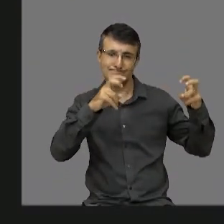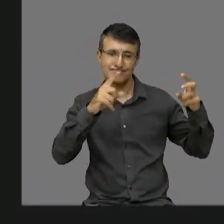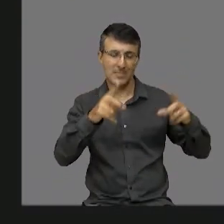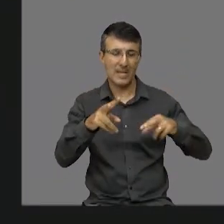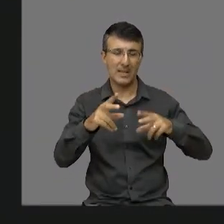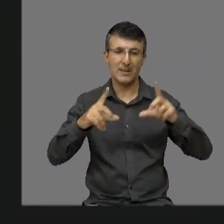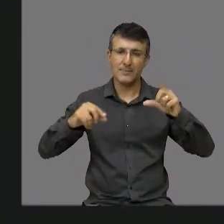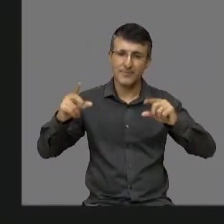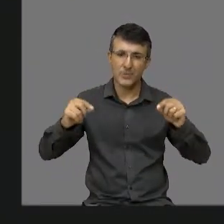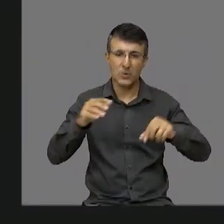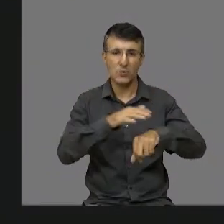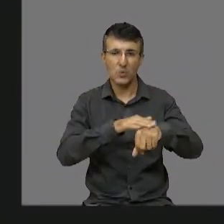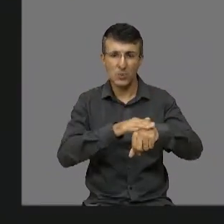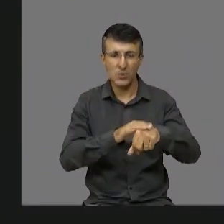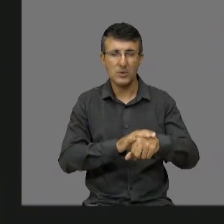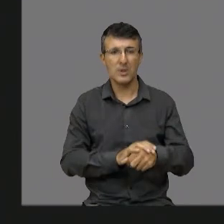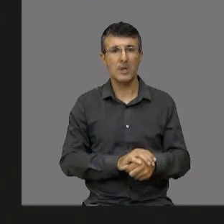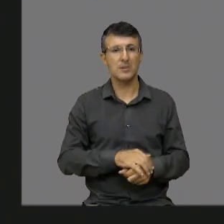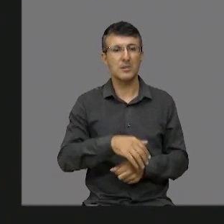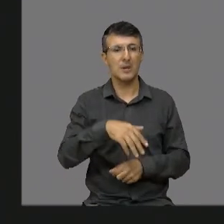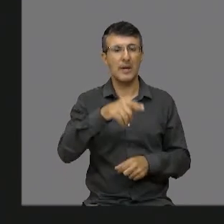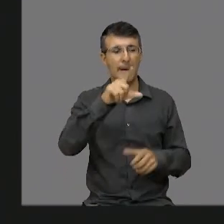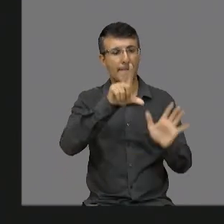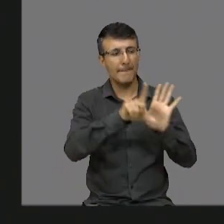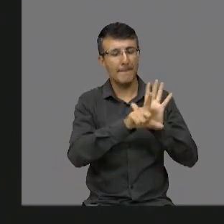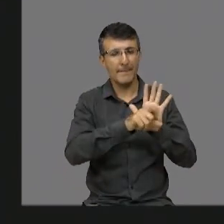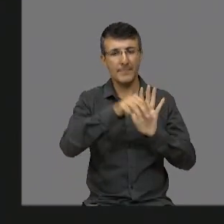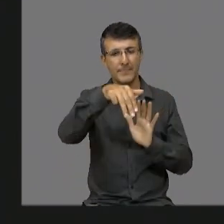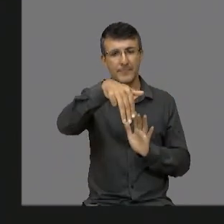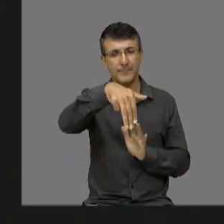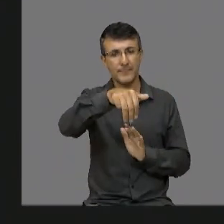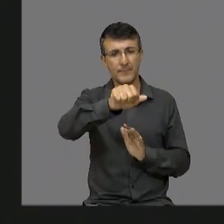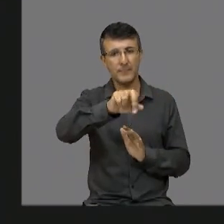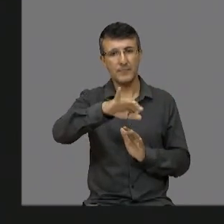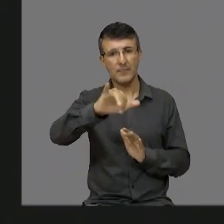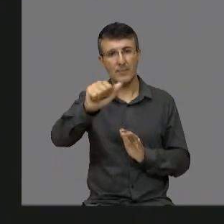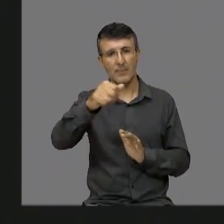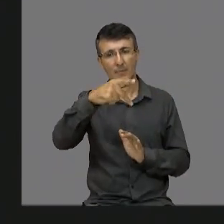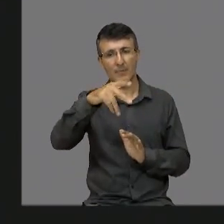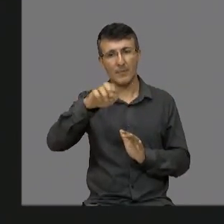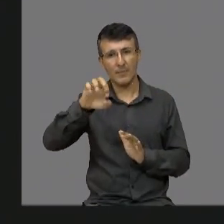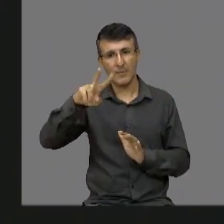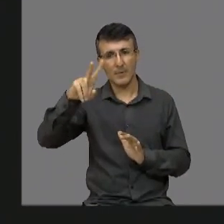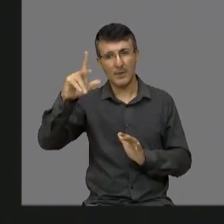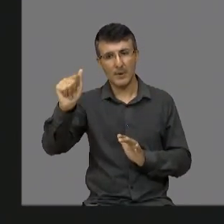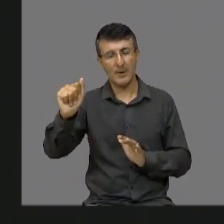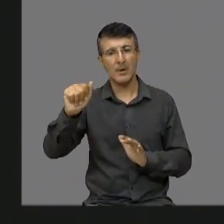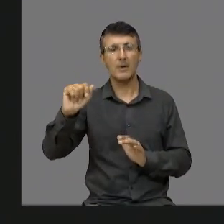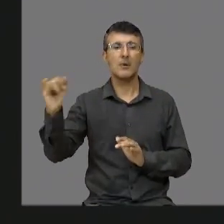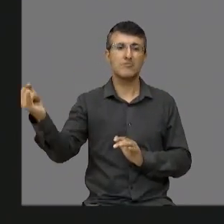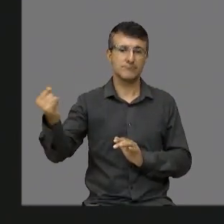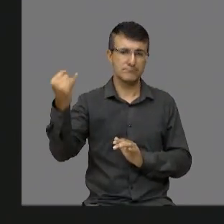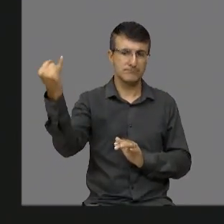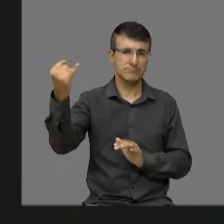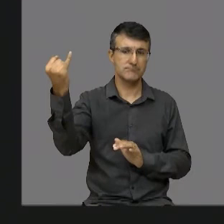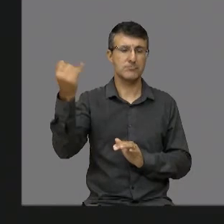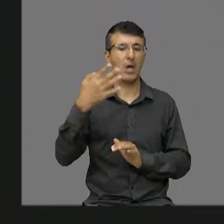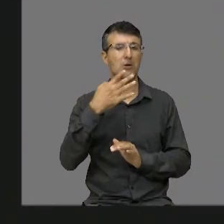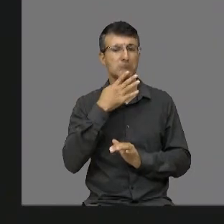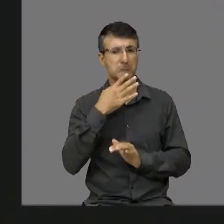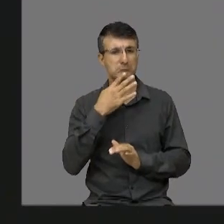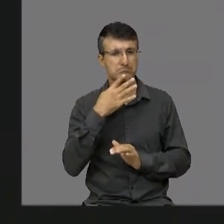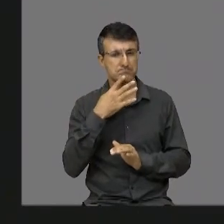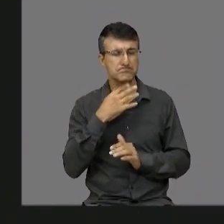lei importante, é uma das melhores leis, né, reconhecida. E esse amparo e essa